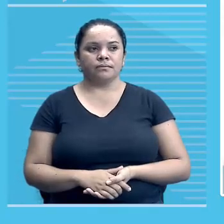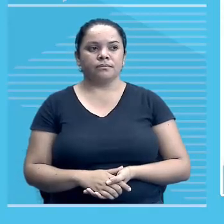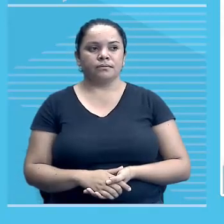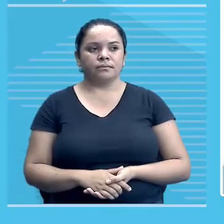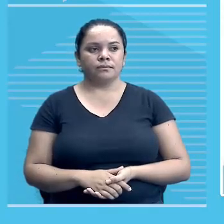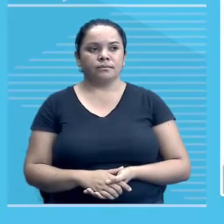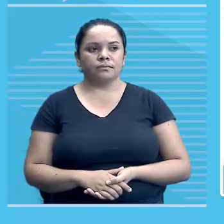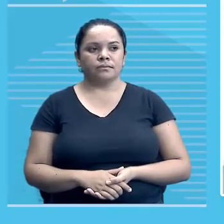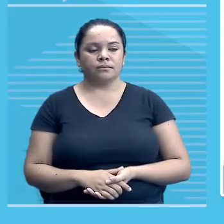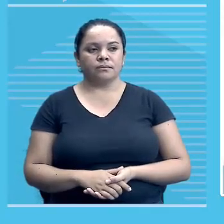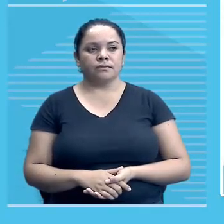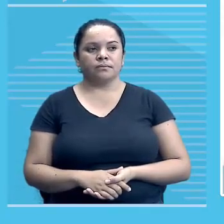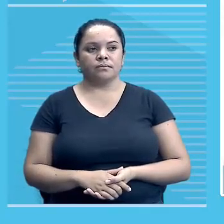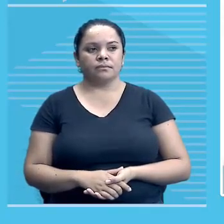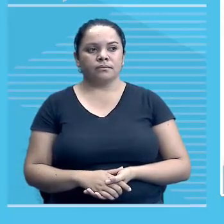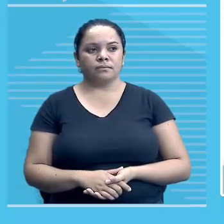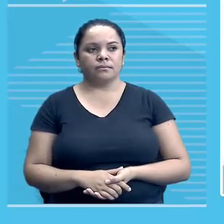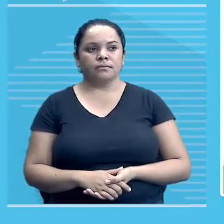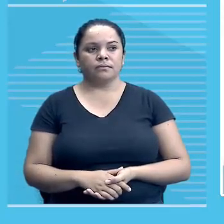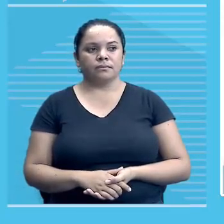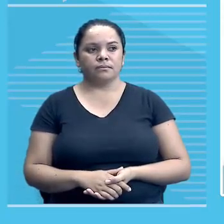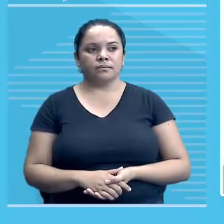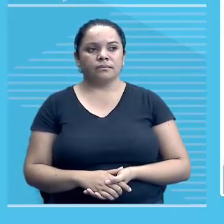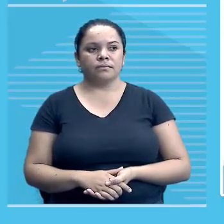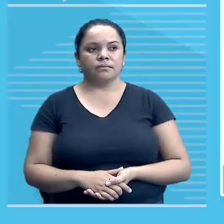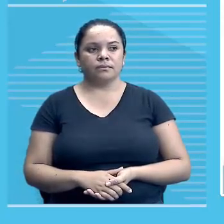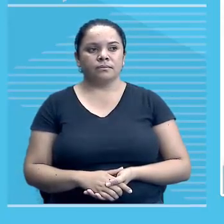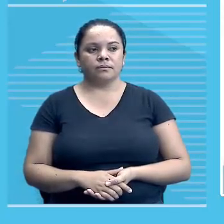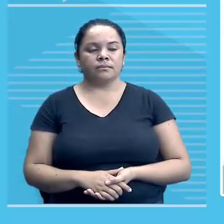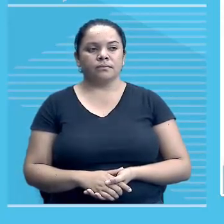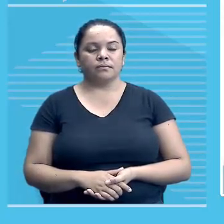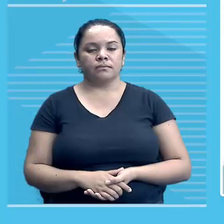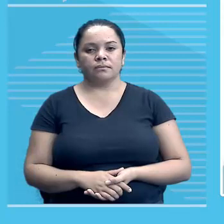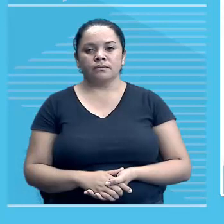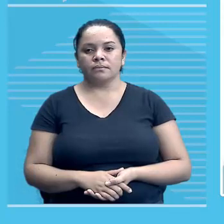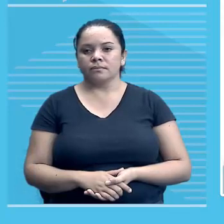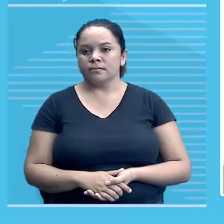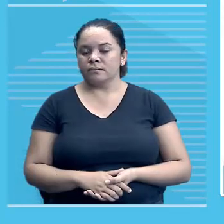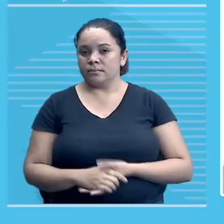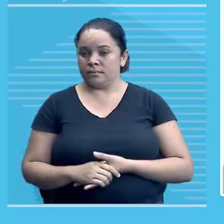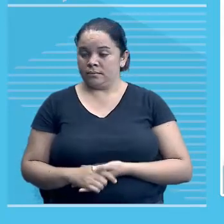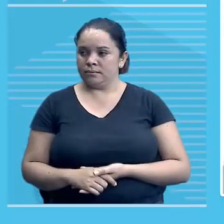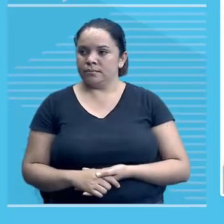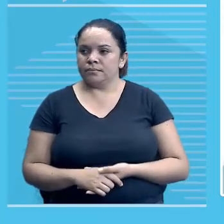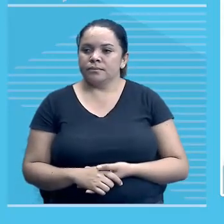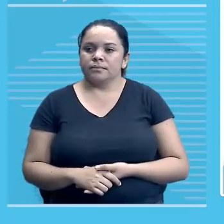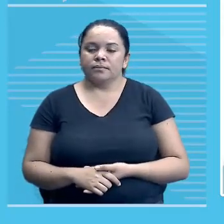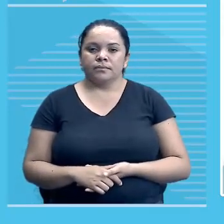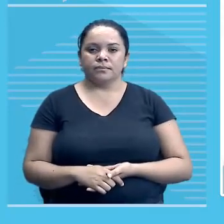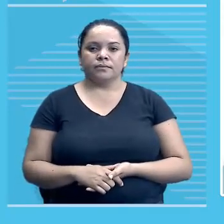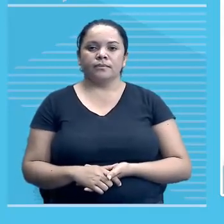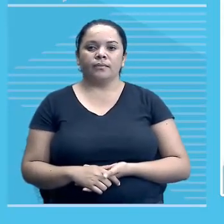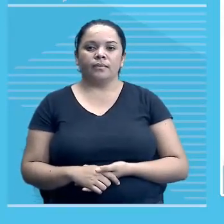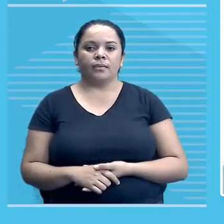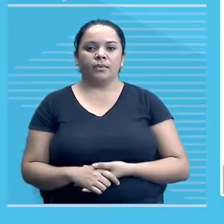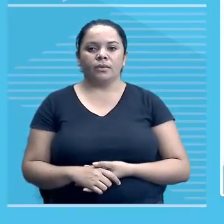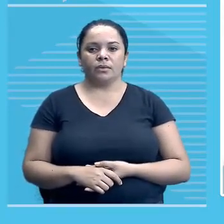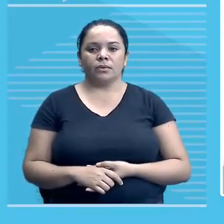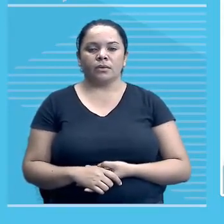vezes 2 mais c igual a menos 18.